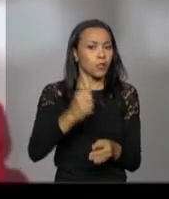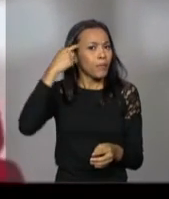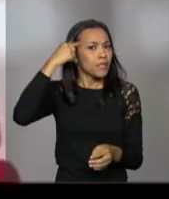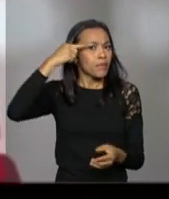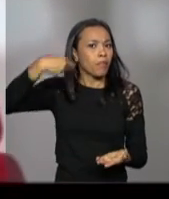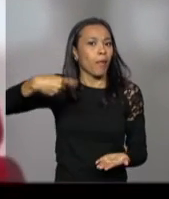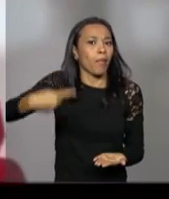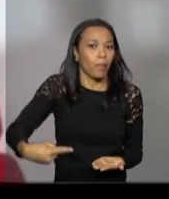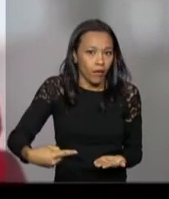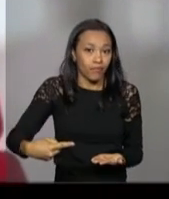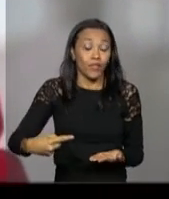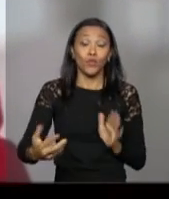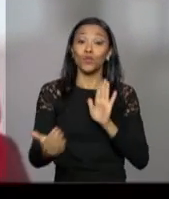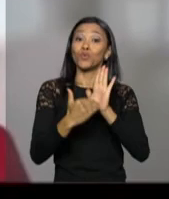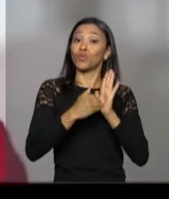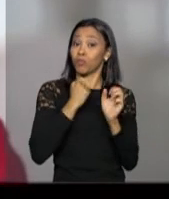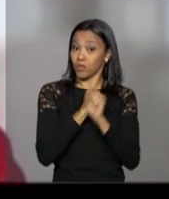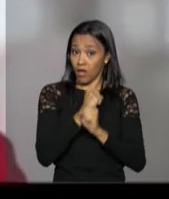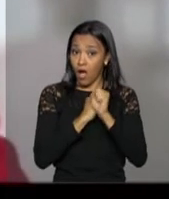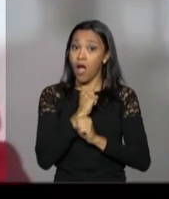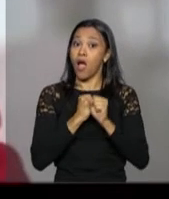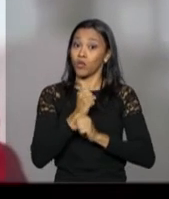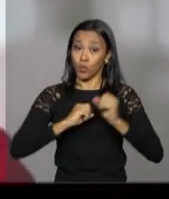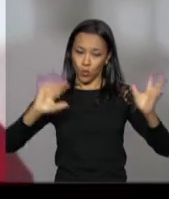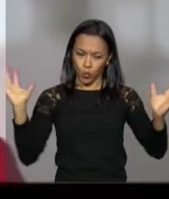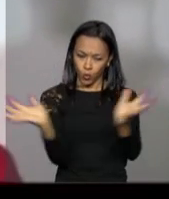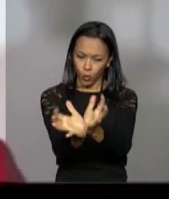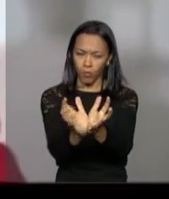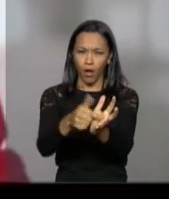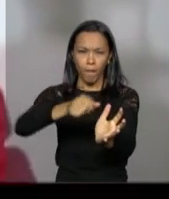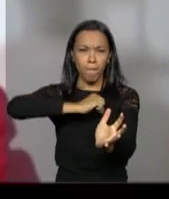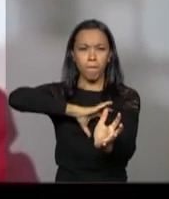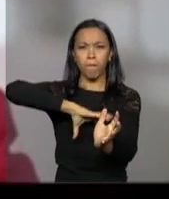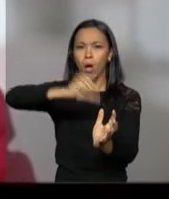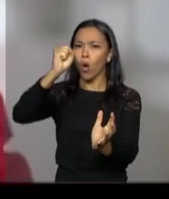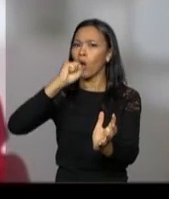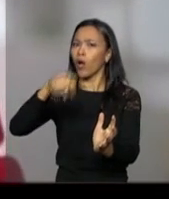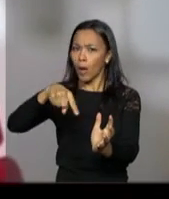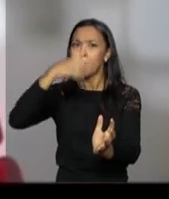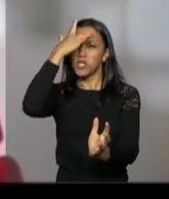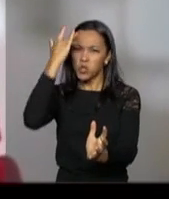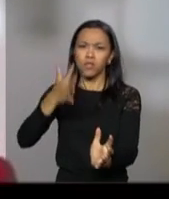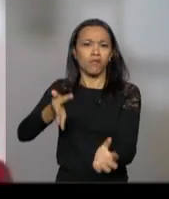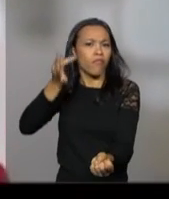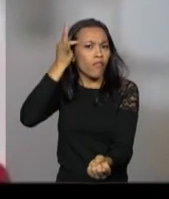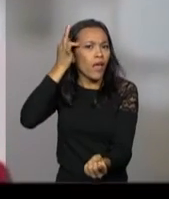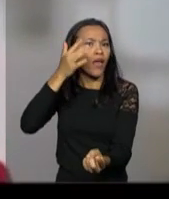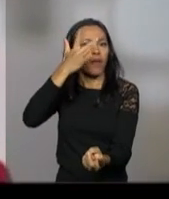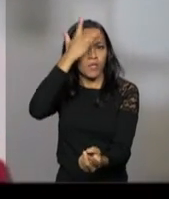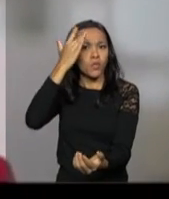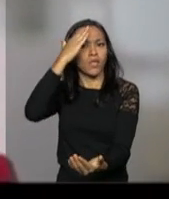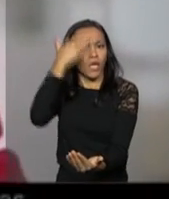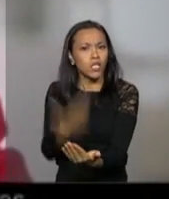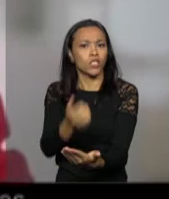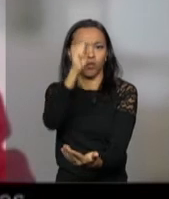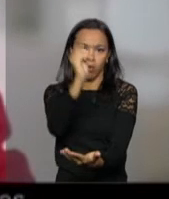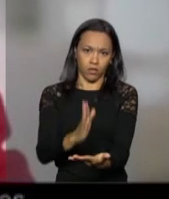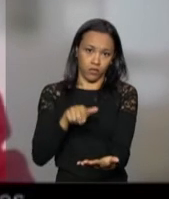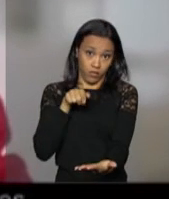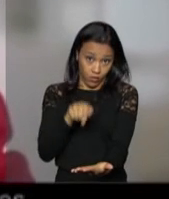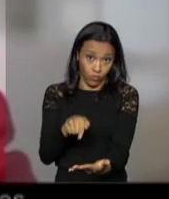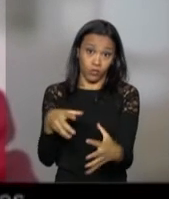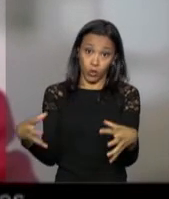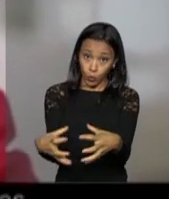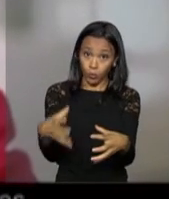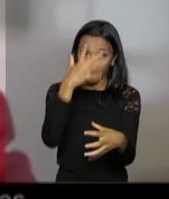alarmistas. Nos últimos anos, o time vencedor tem sido o dos que têm fé e apostam no Brasil. Por